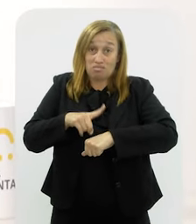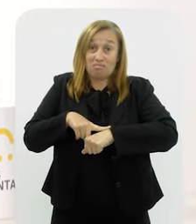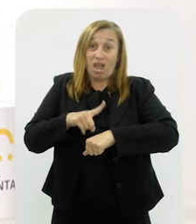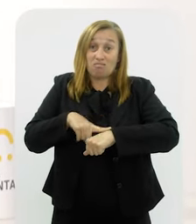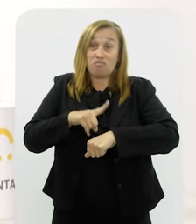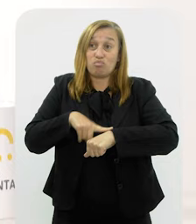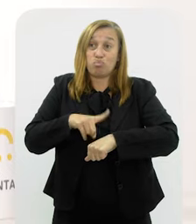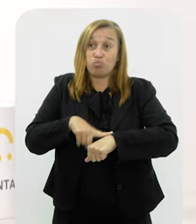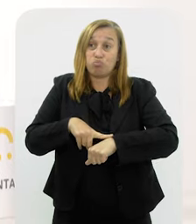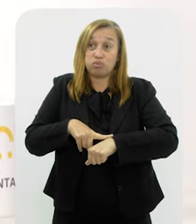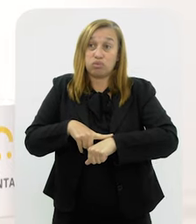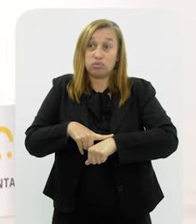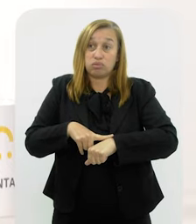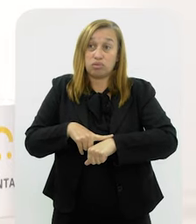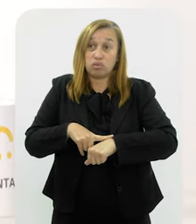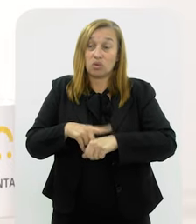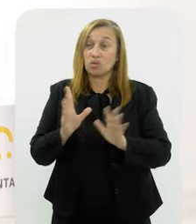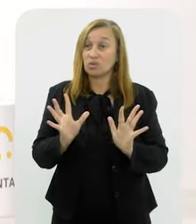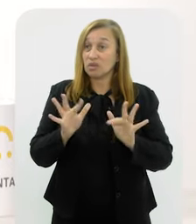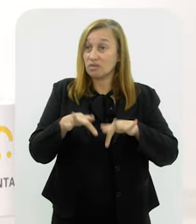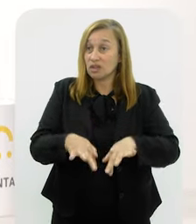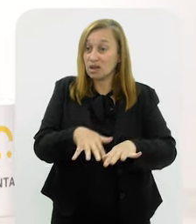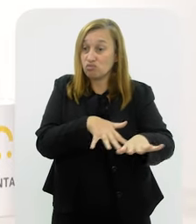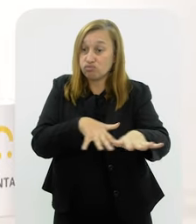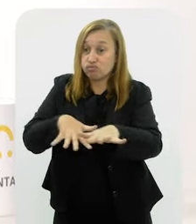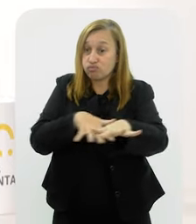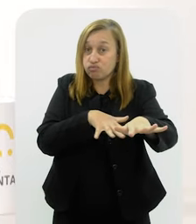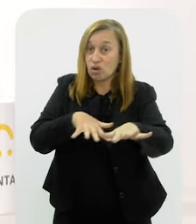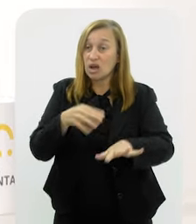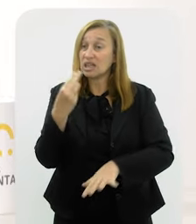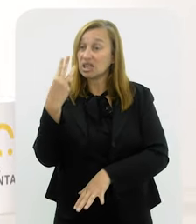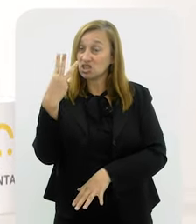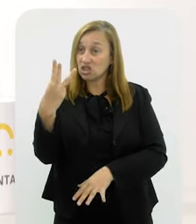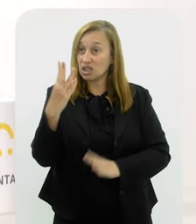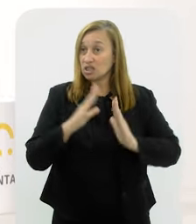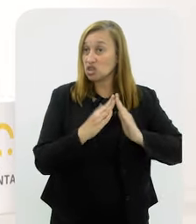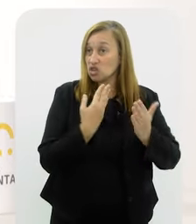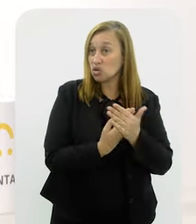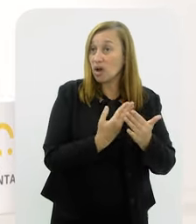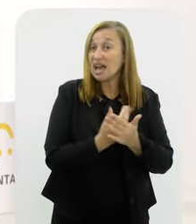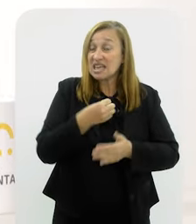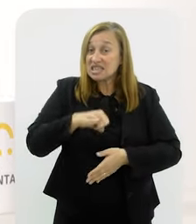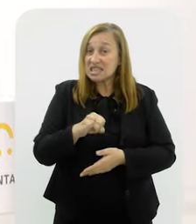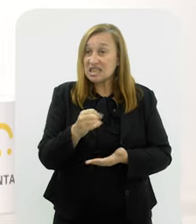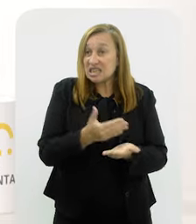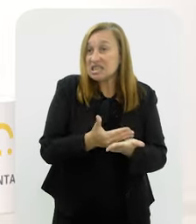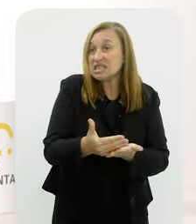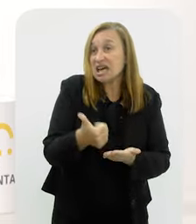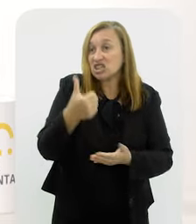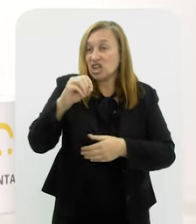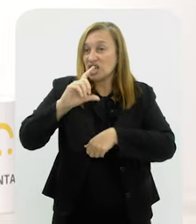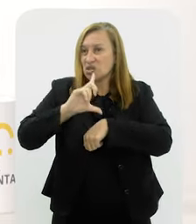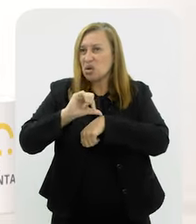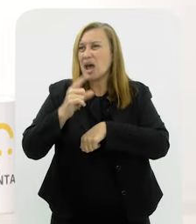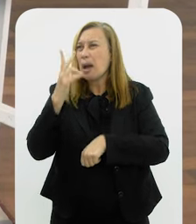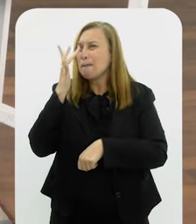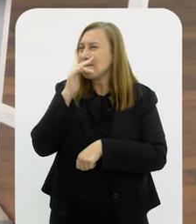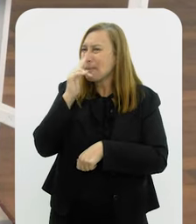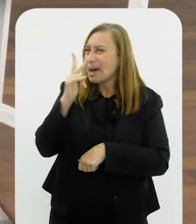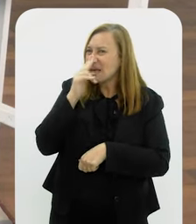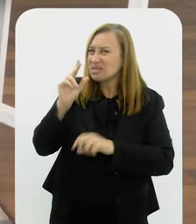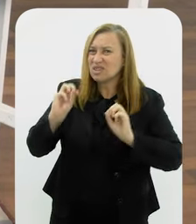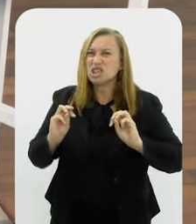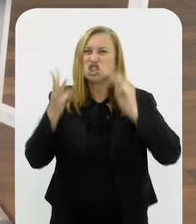tempo de quando acabar o desfile das três? Porque parece, você começa às 10 horas... Parece que vai ter um show,